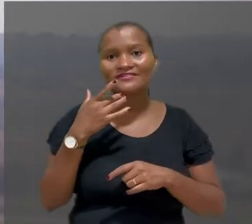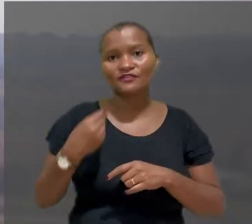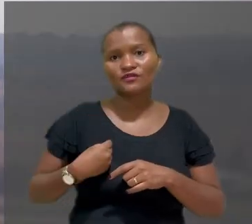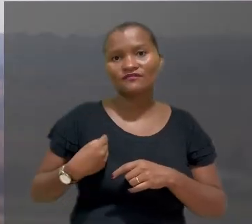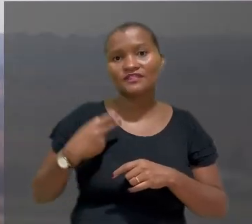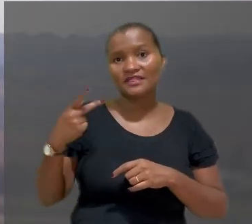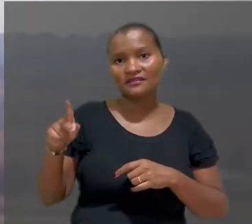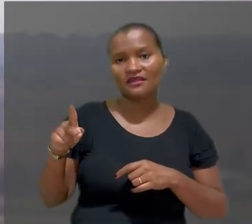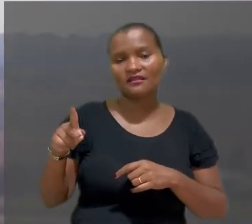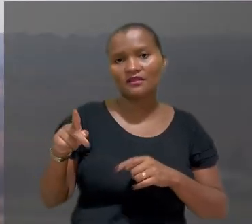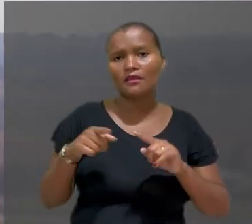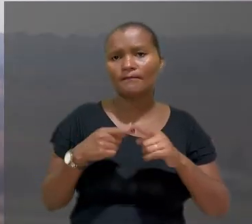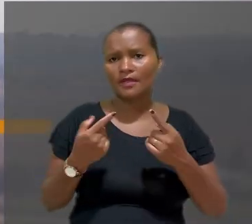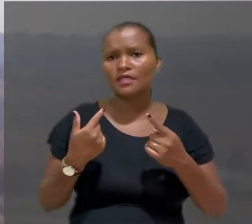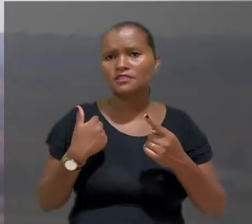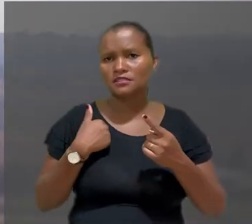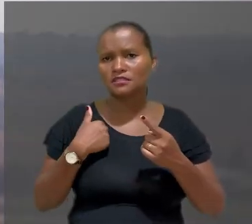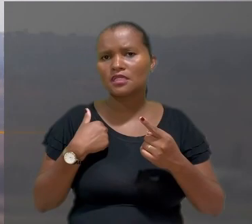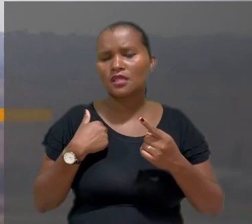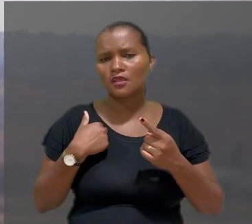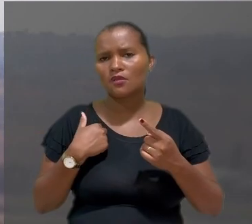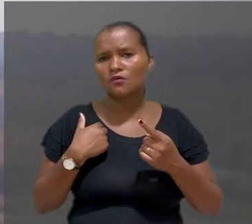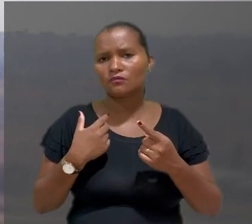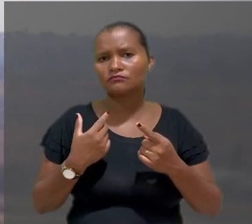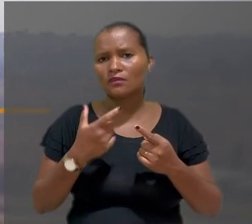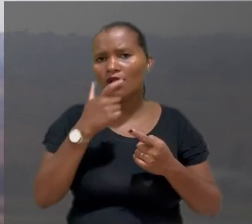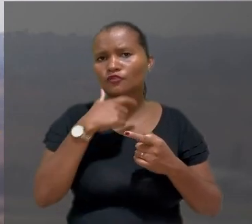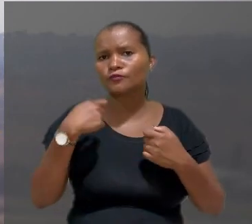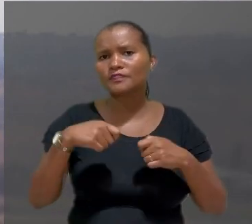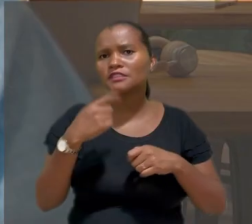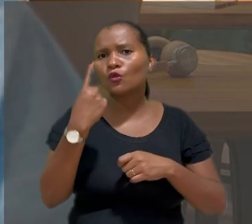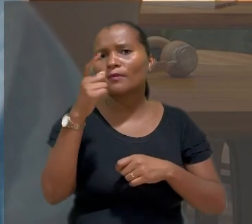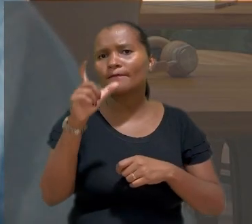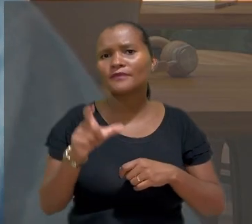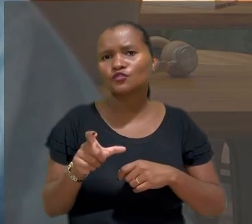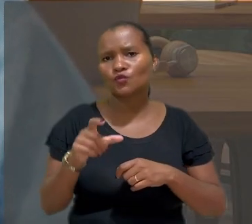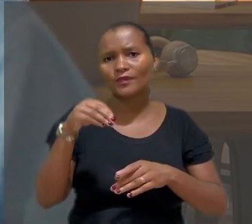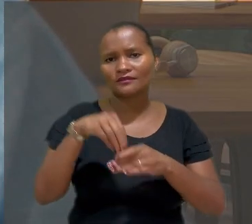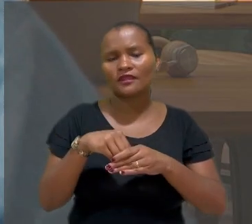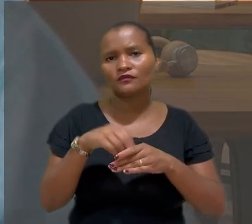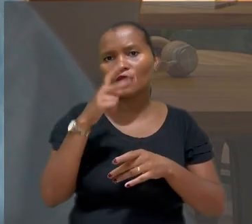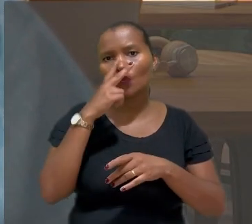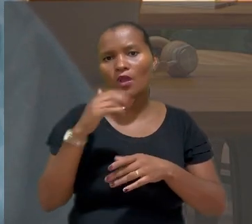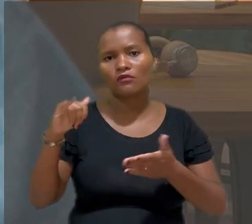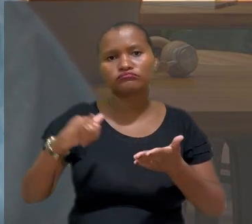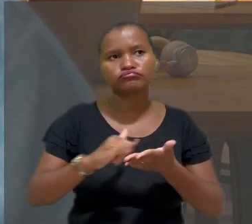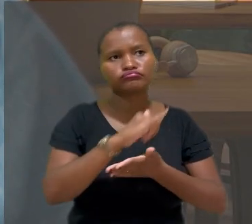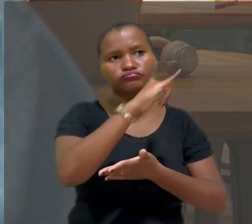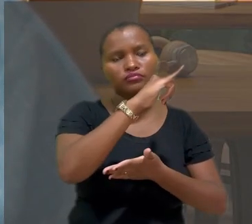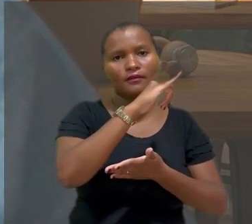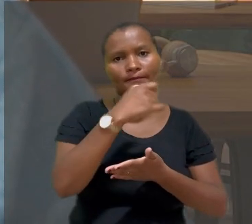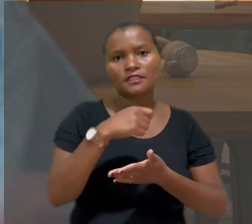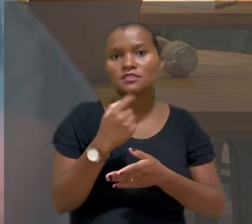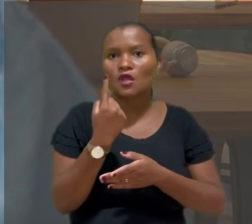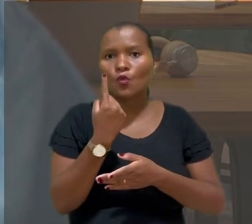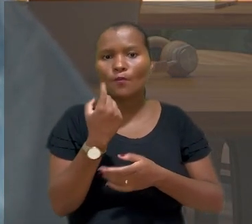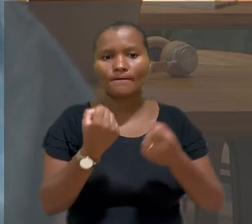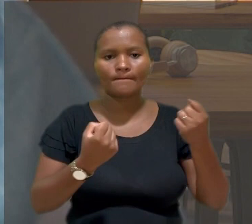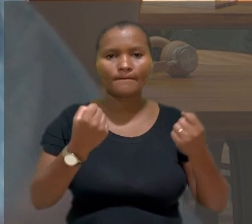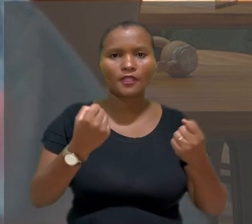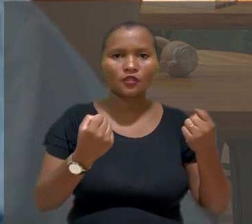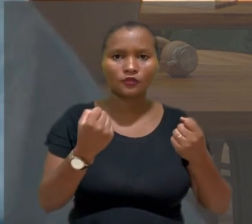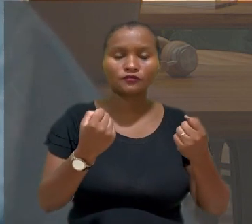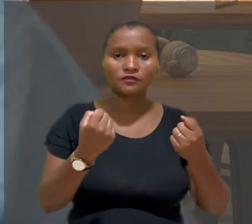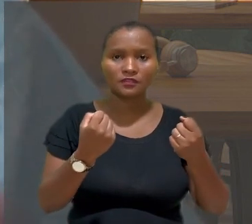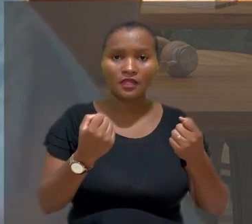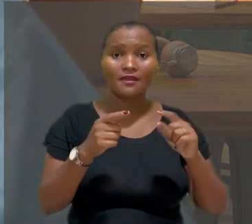dela. Mas eu sou a favor de ter sempre uma pessoa dentro, como ocorre no avião. Eu não vou decolar um avião sem um piloto, ou pelo menos não deveria.